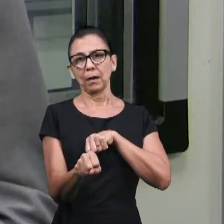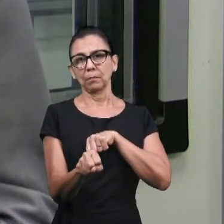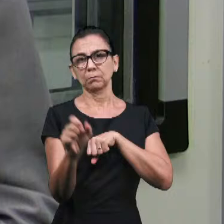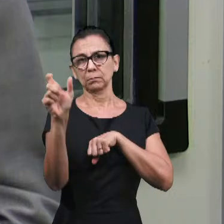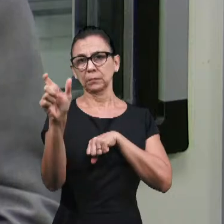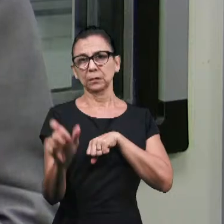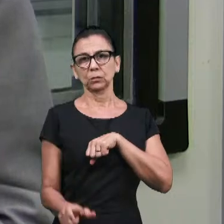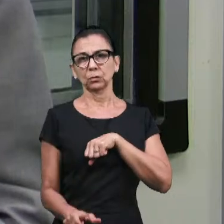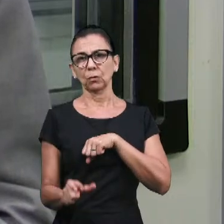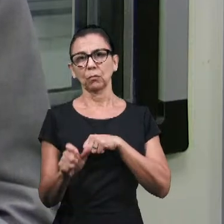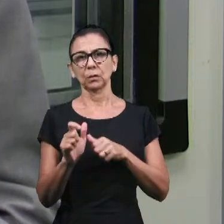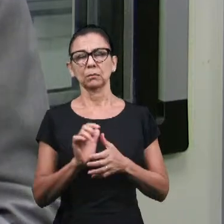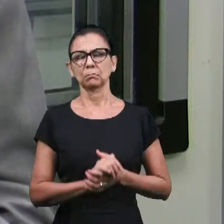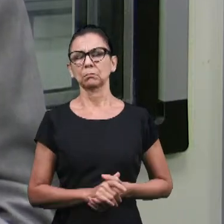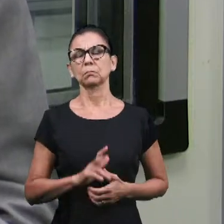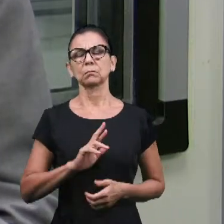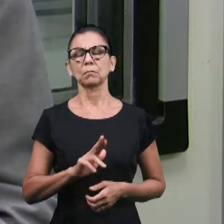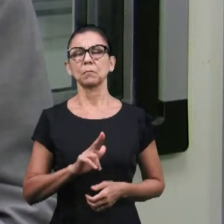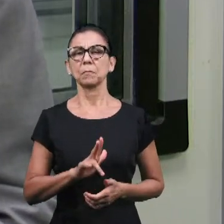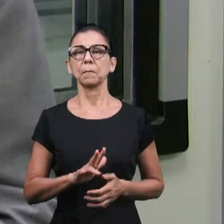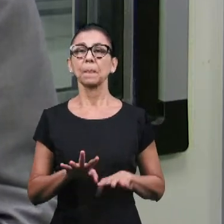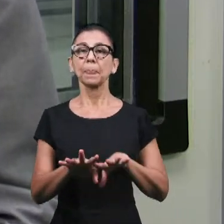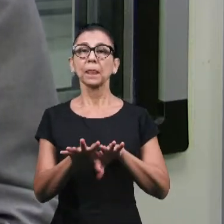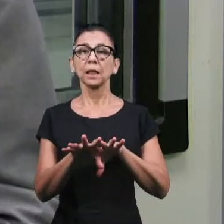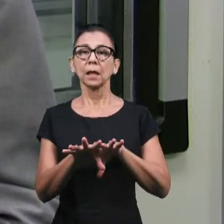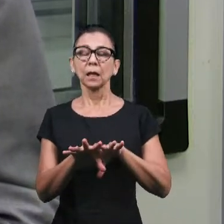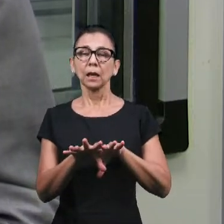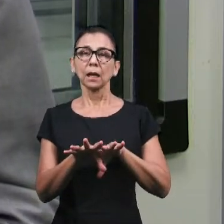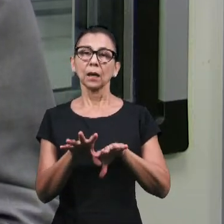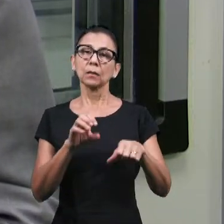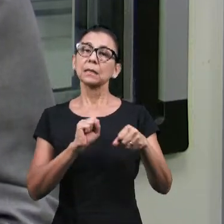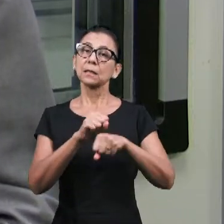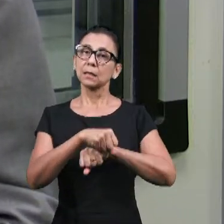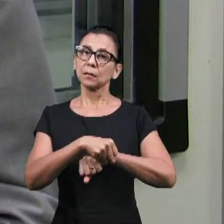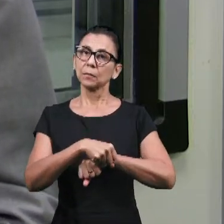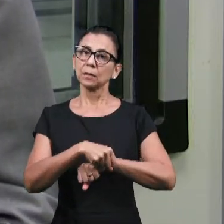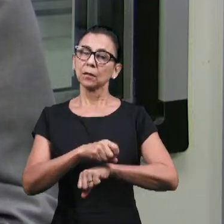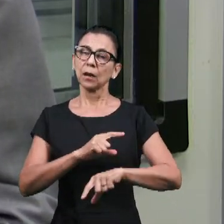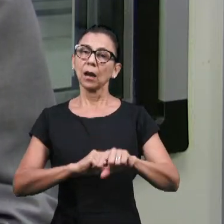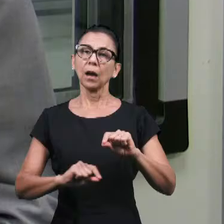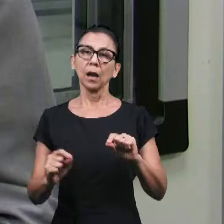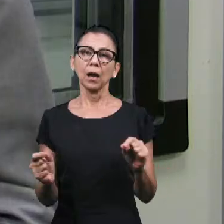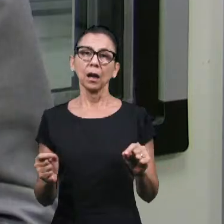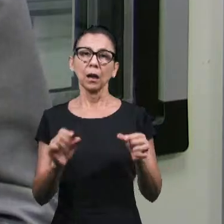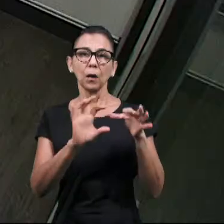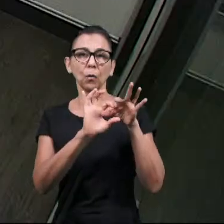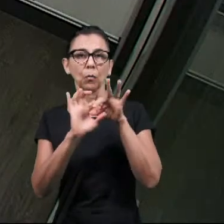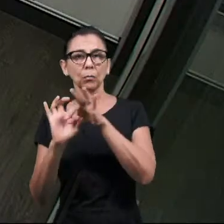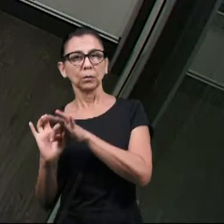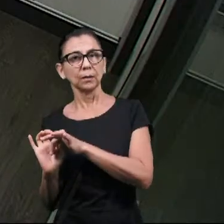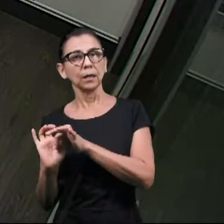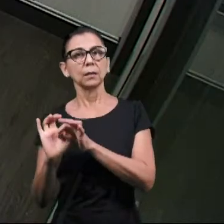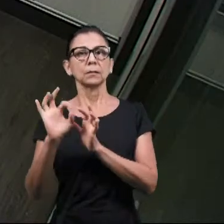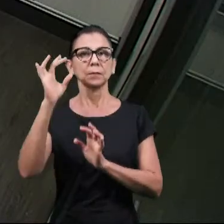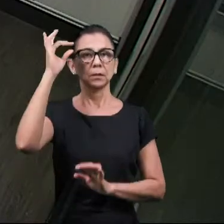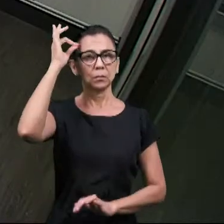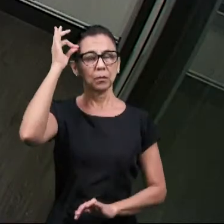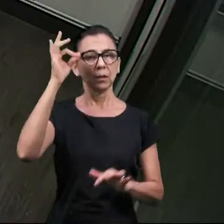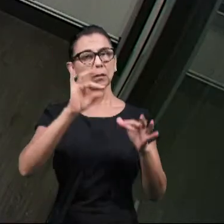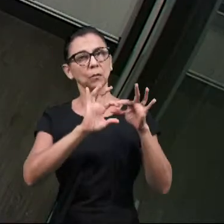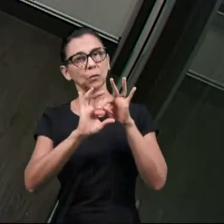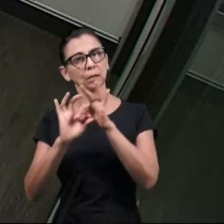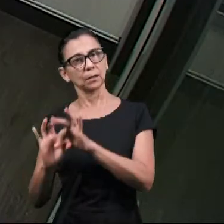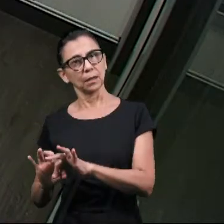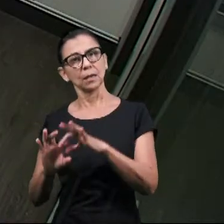é isso o seminário está relacionado aquilo que é a parte espiritual então que ele não é doutrina